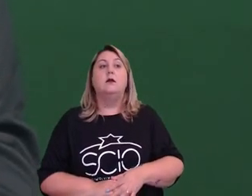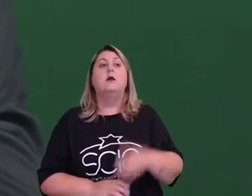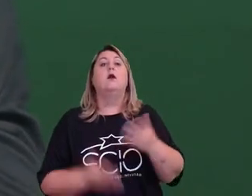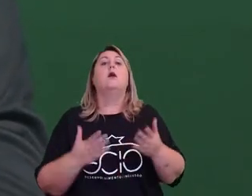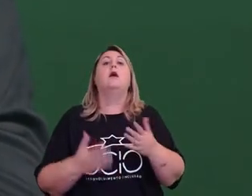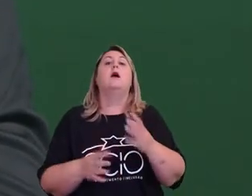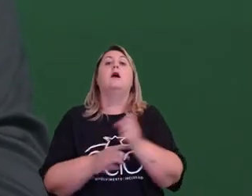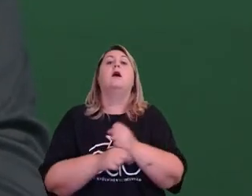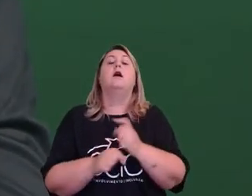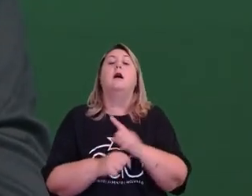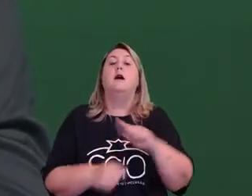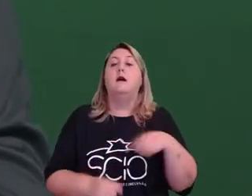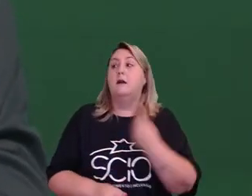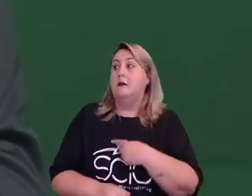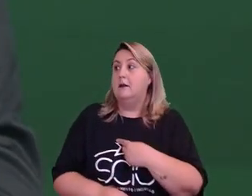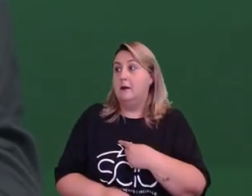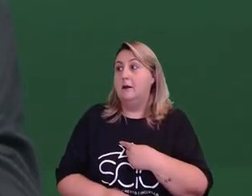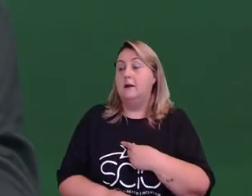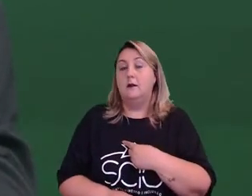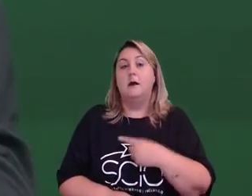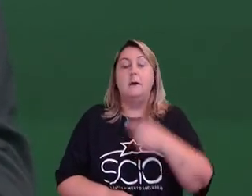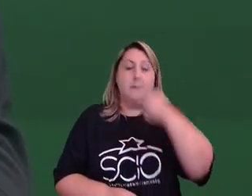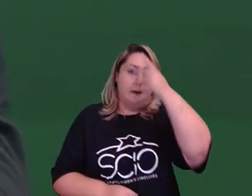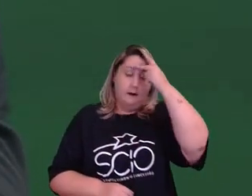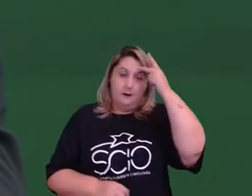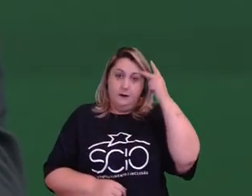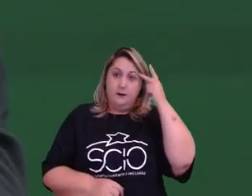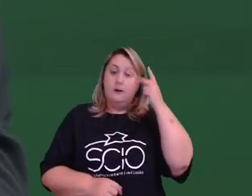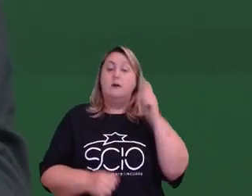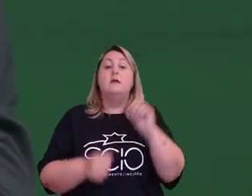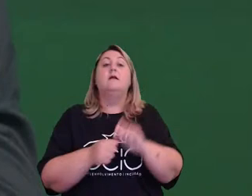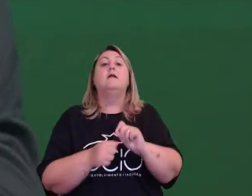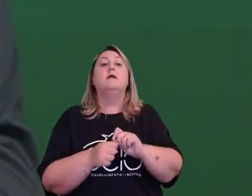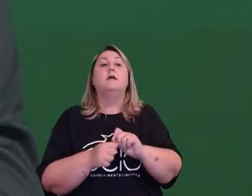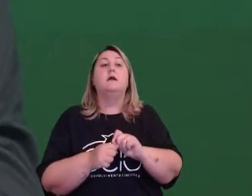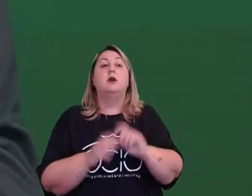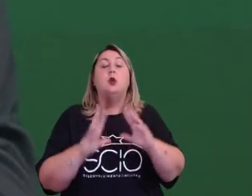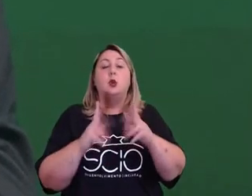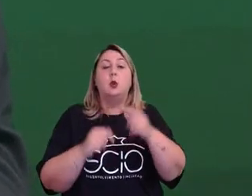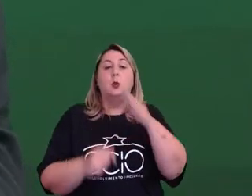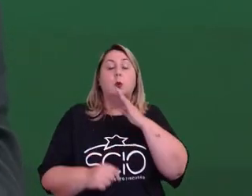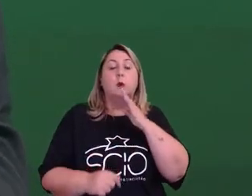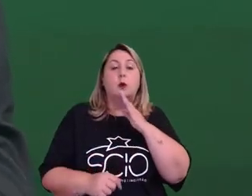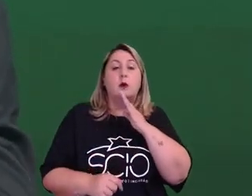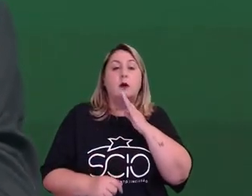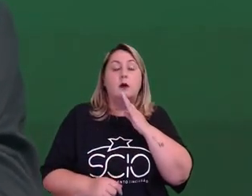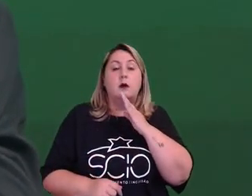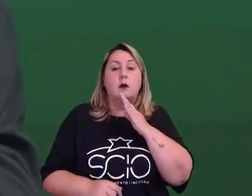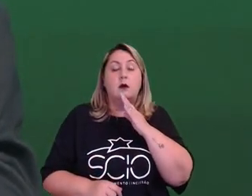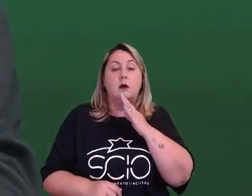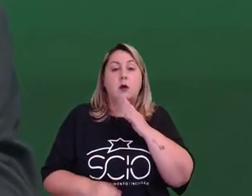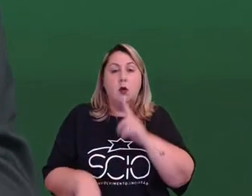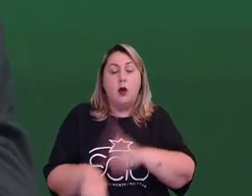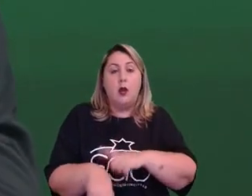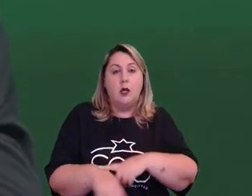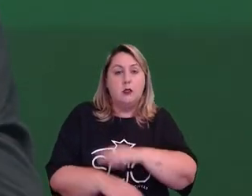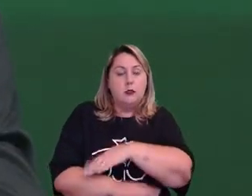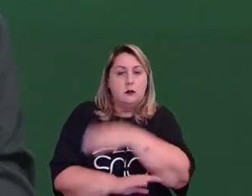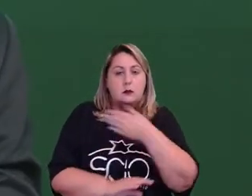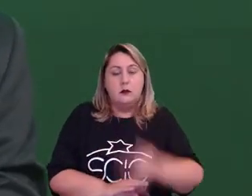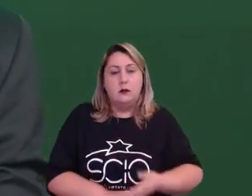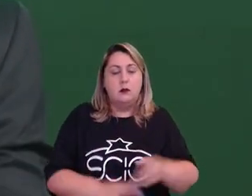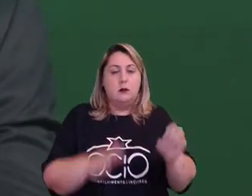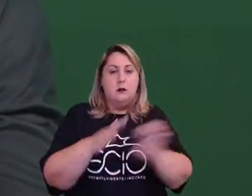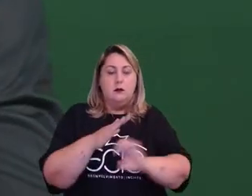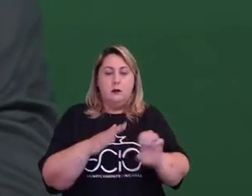fechar? É nós, somos nós, pessoas, aplicarmos todo esse conhecimento em tempo integral, seja